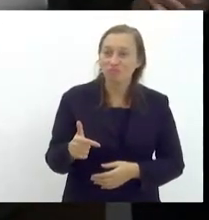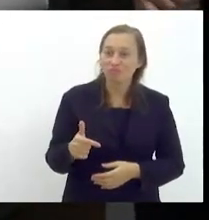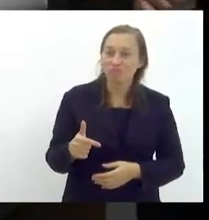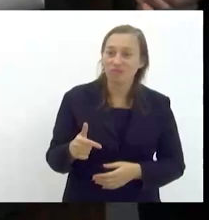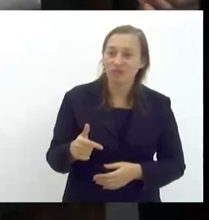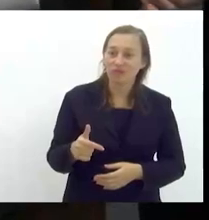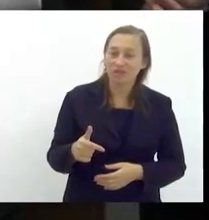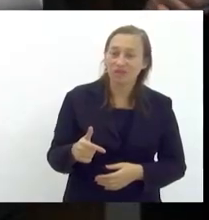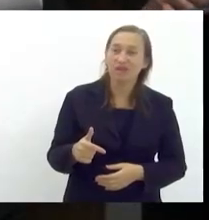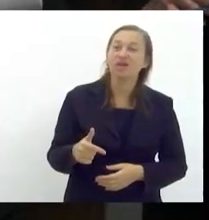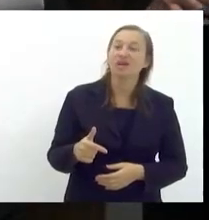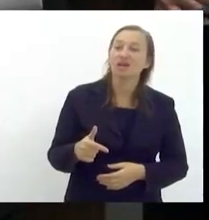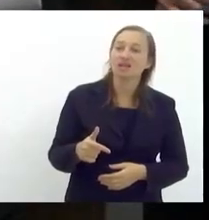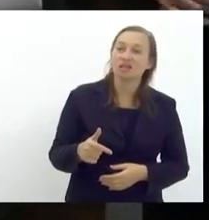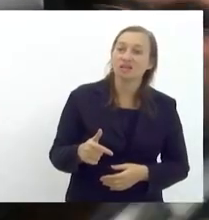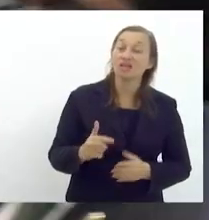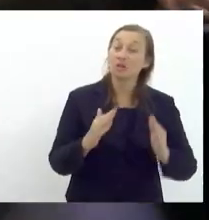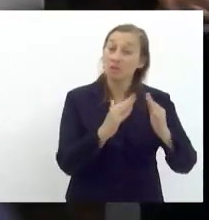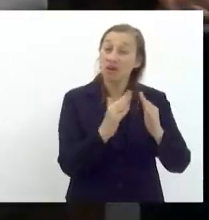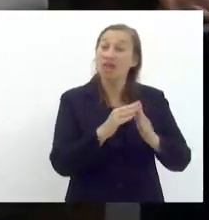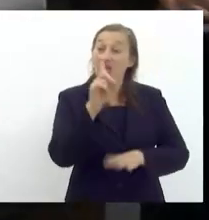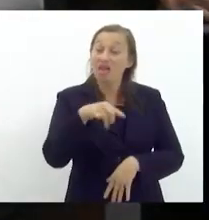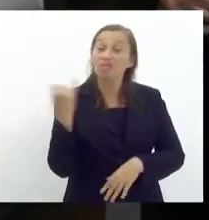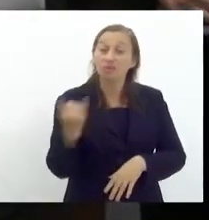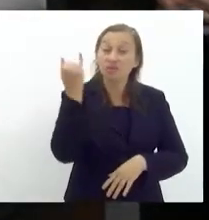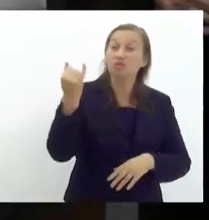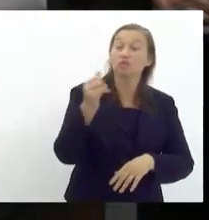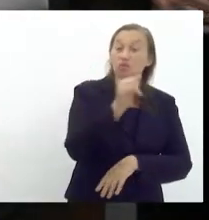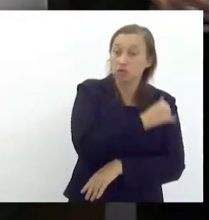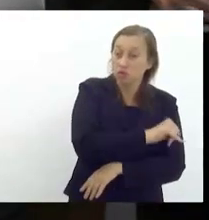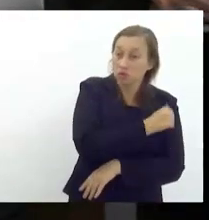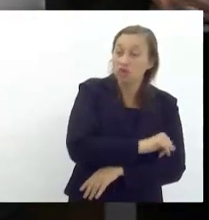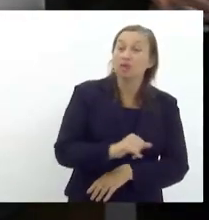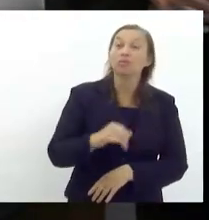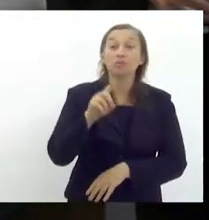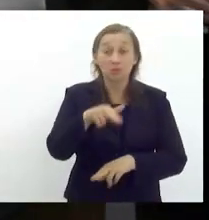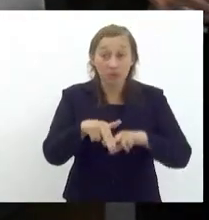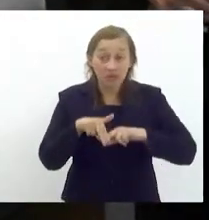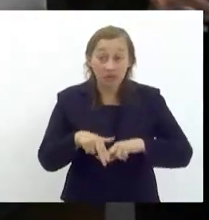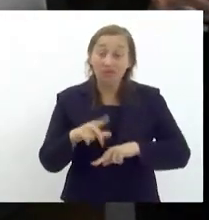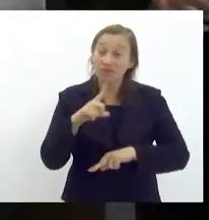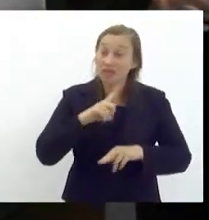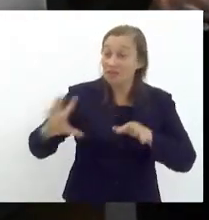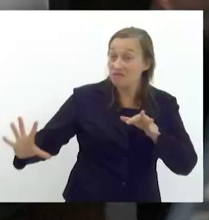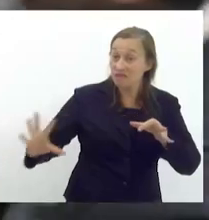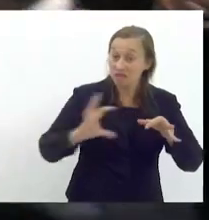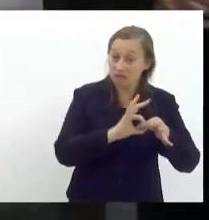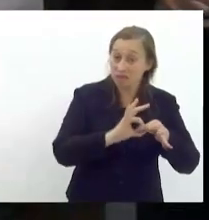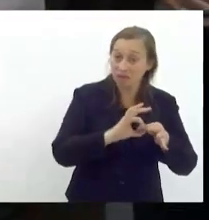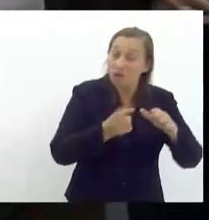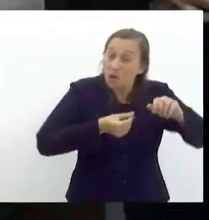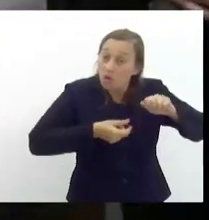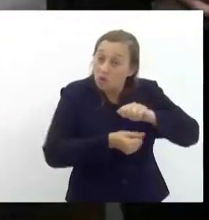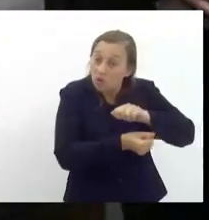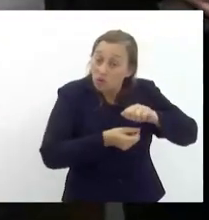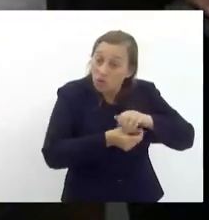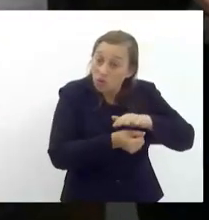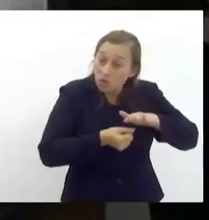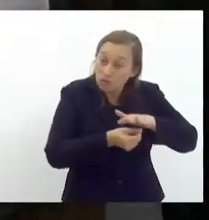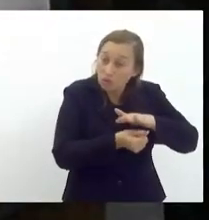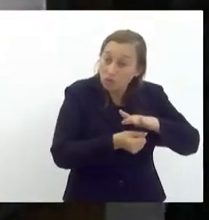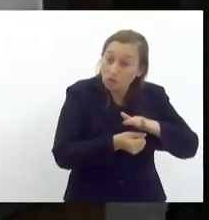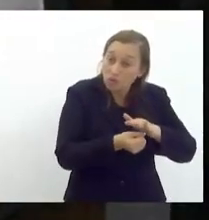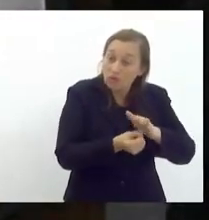déficit Habitacional é importante no Rio de Janeiro e que portanto ter vinculado o fundo de combate